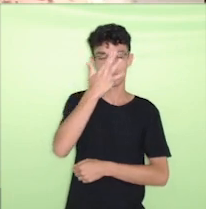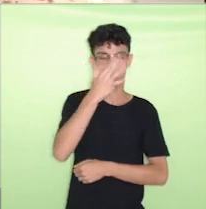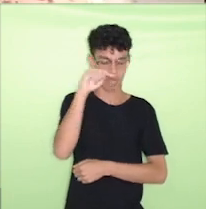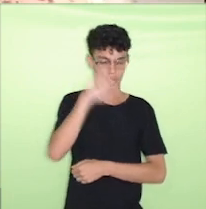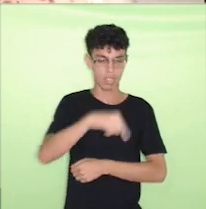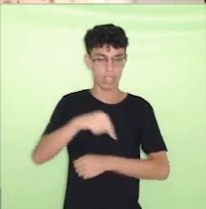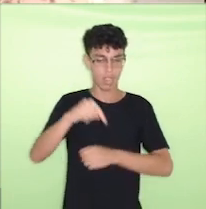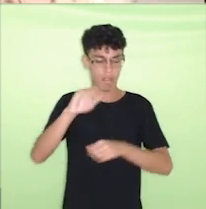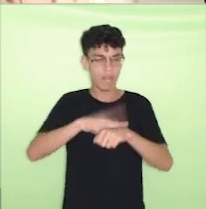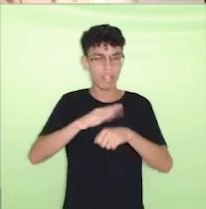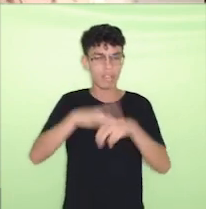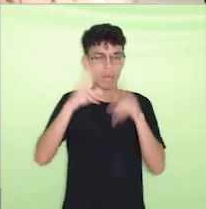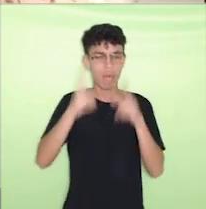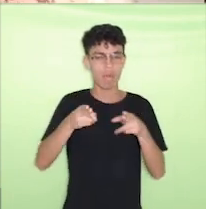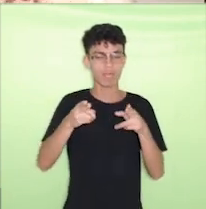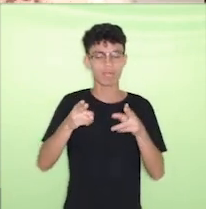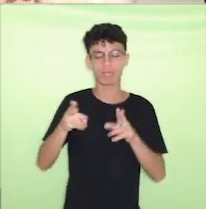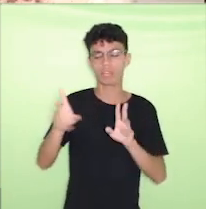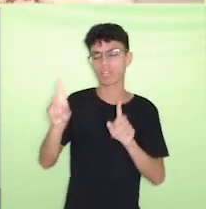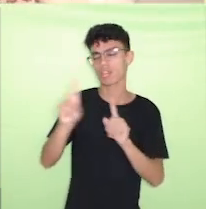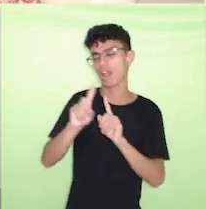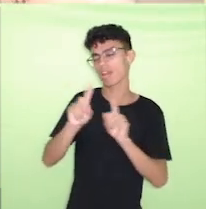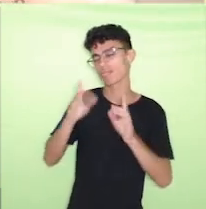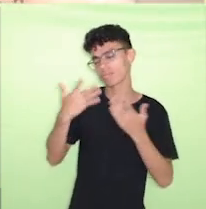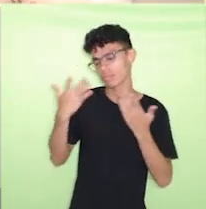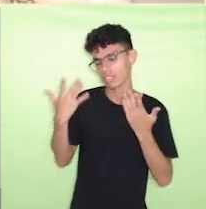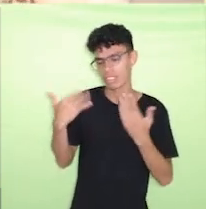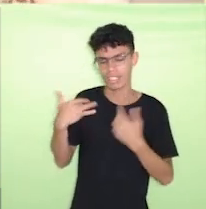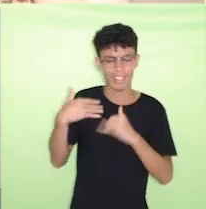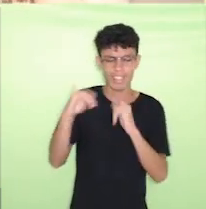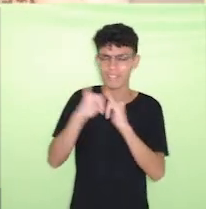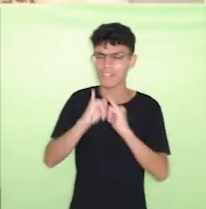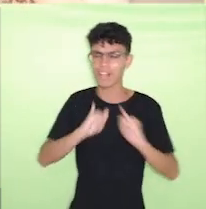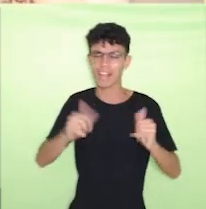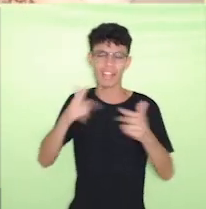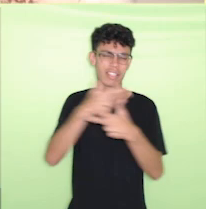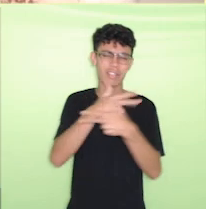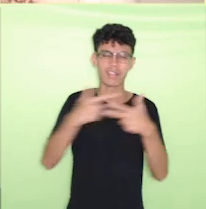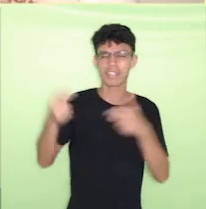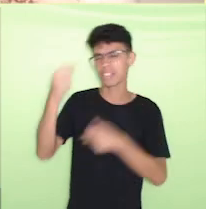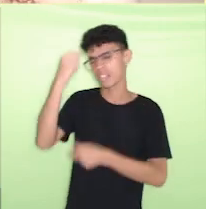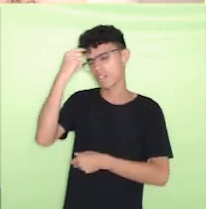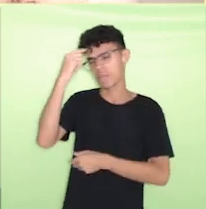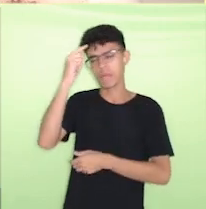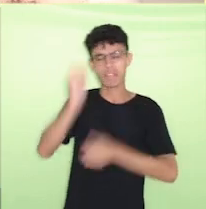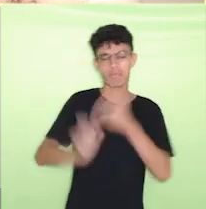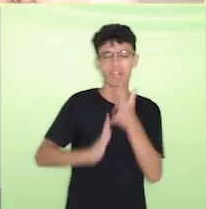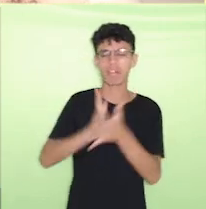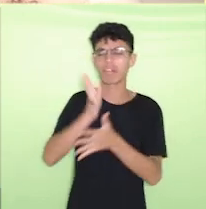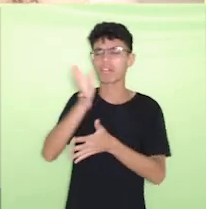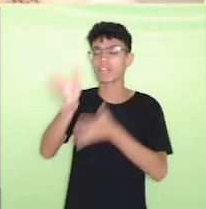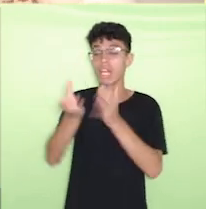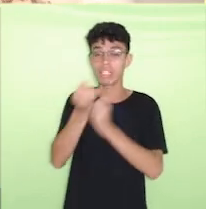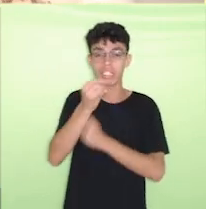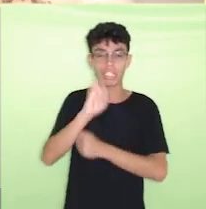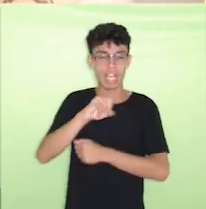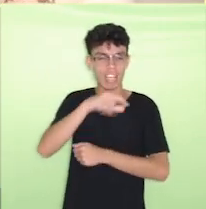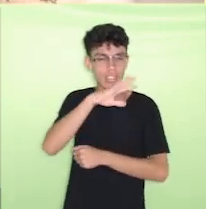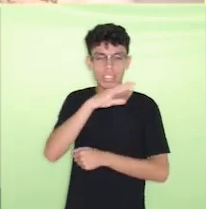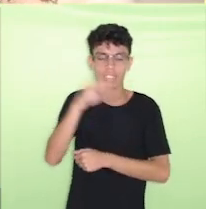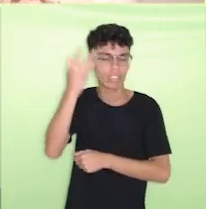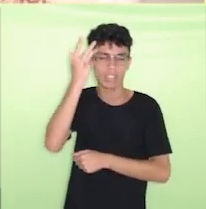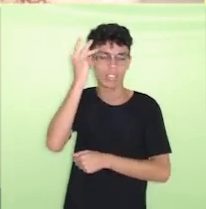sua conduta? Monsenhor, eu digo as coisas que eu penso, só isso. Se elas são más, eu não